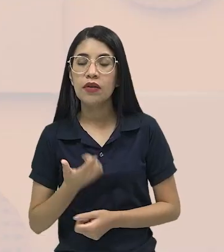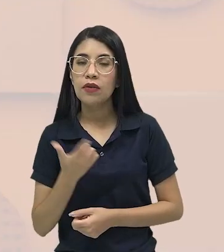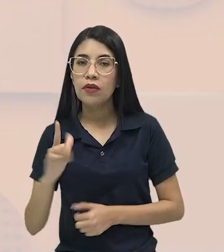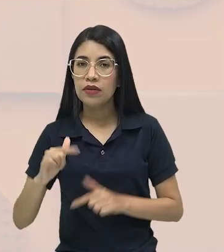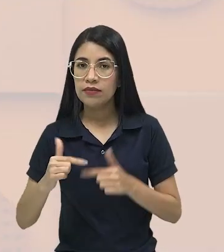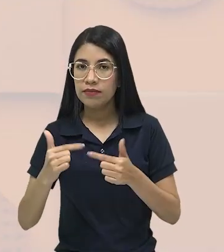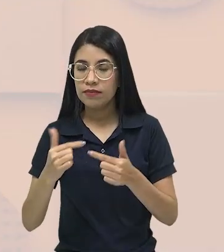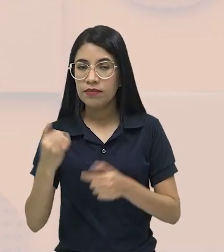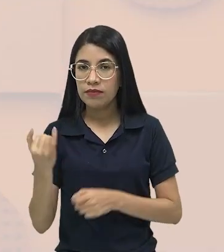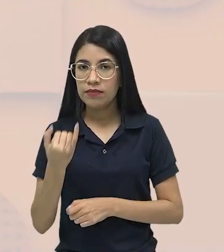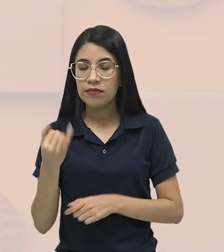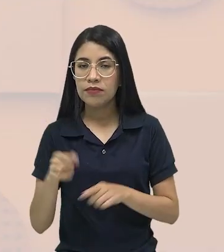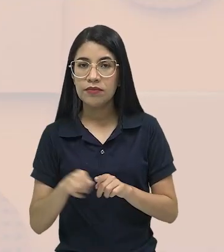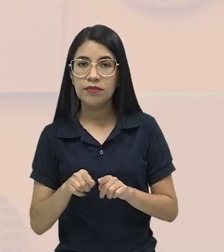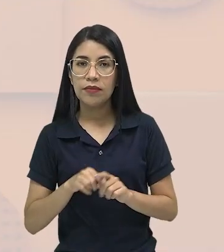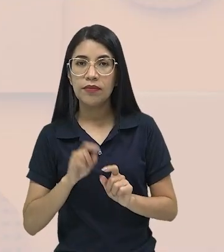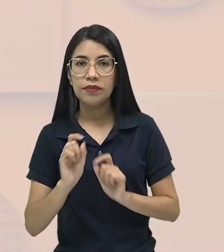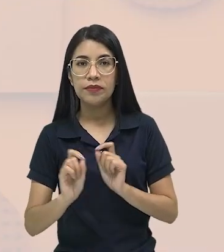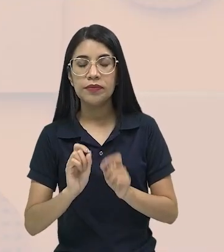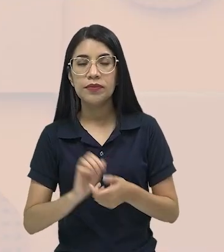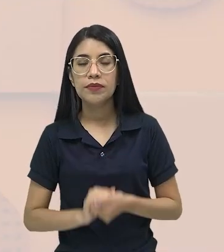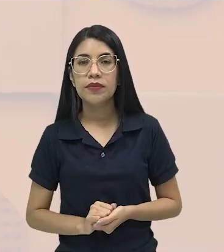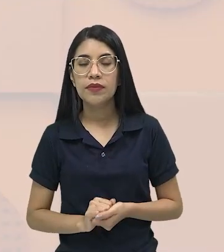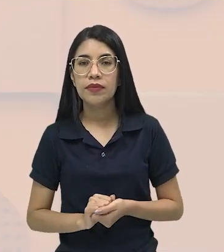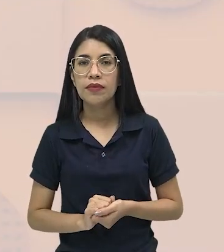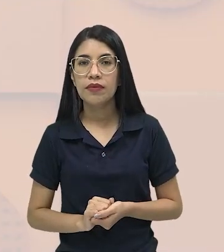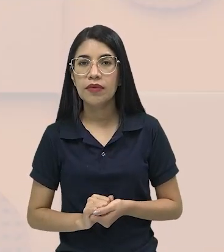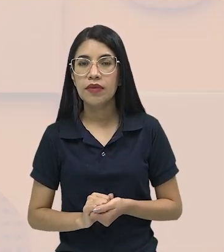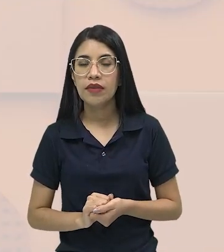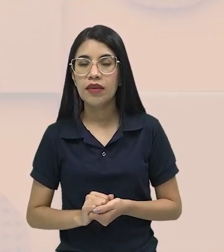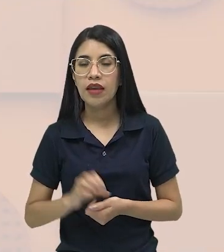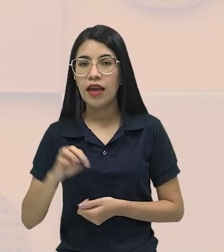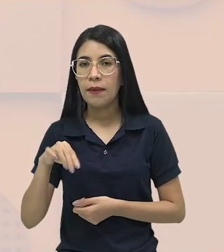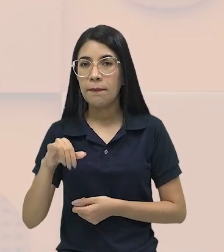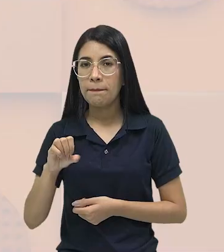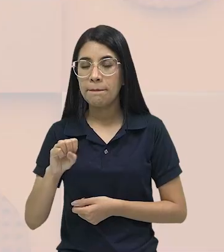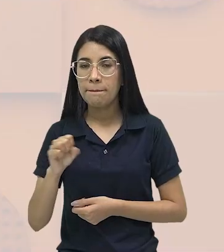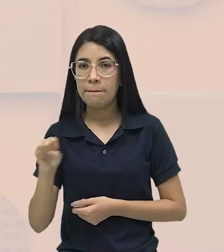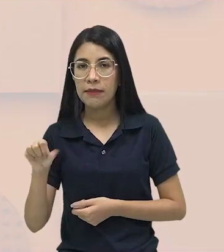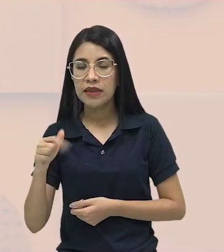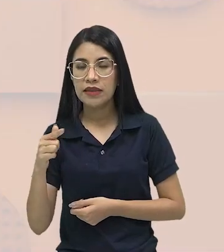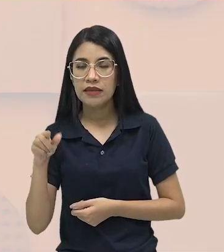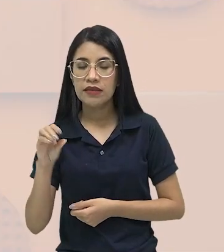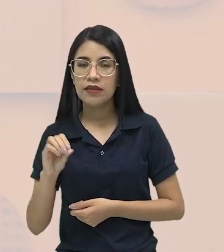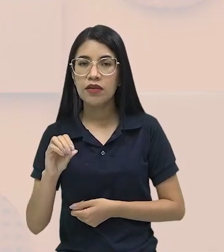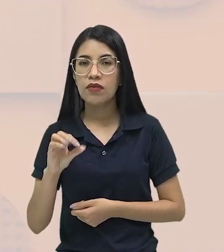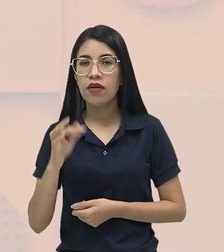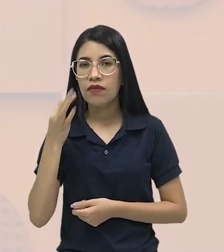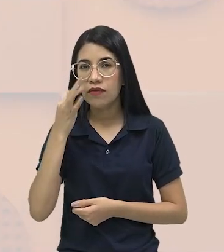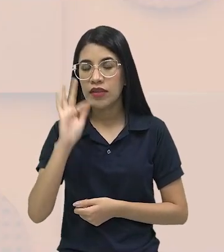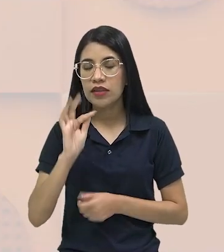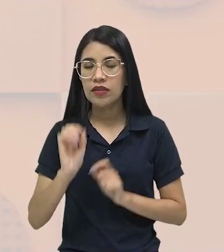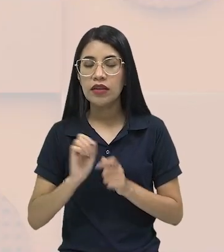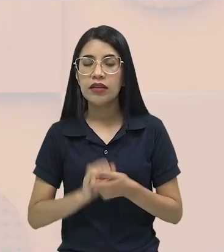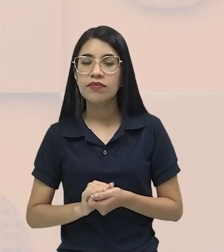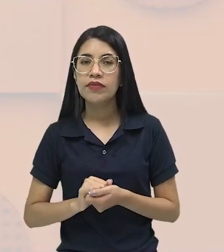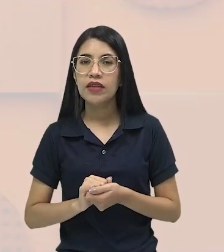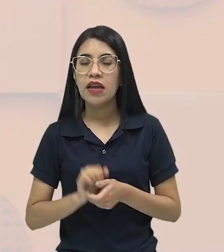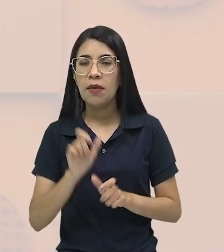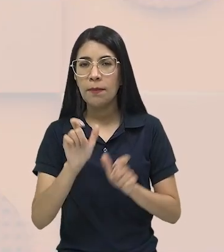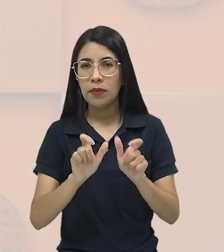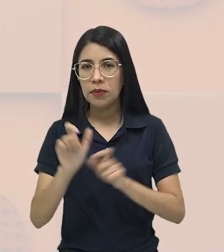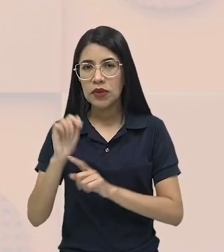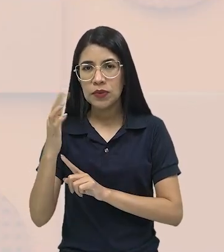ser bem importante vai ser o que a gente vai chamar de missão francesa, né? Que é o quê? Ele vai trazer